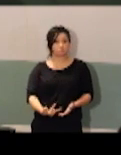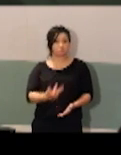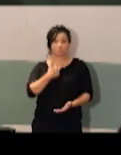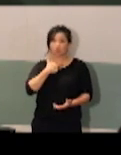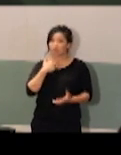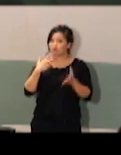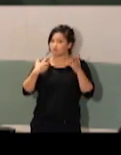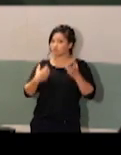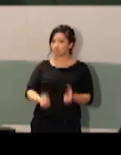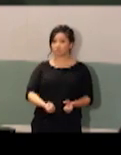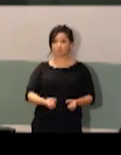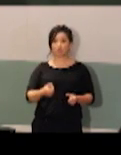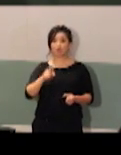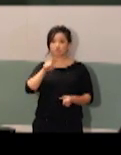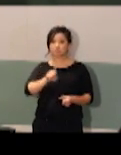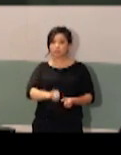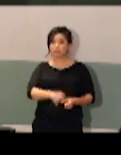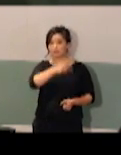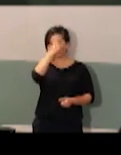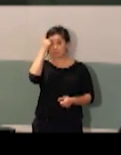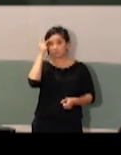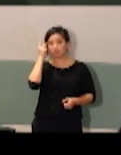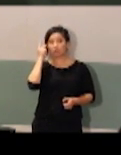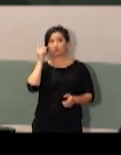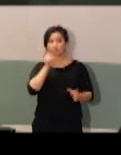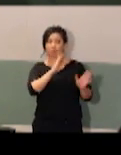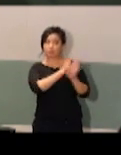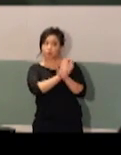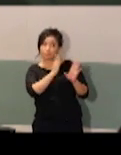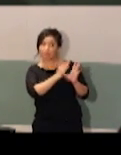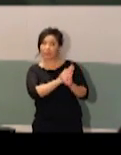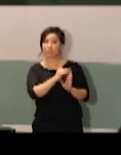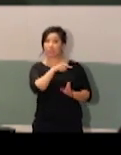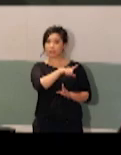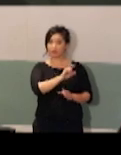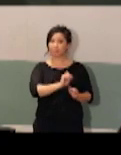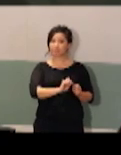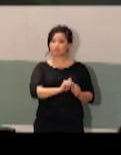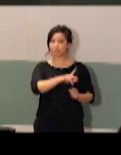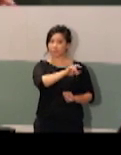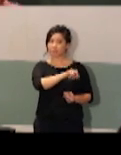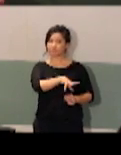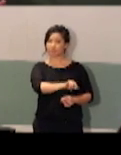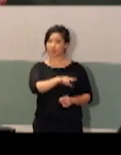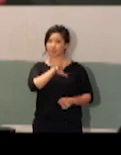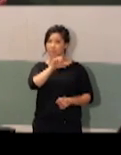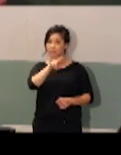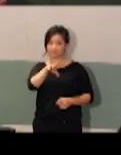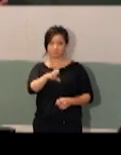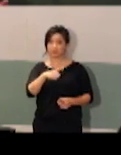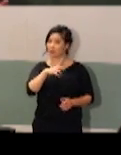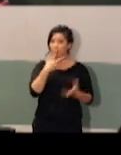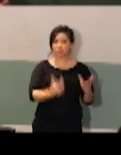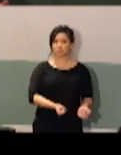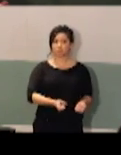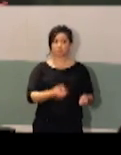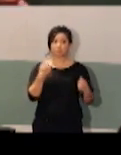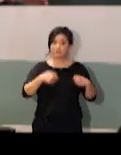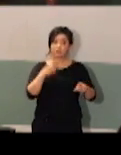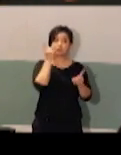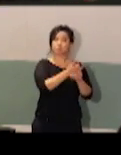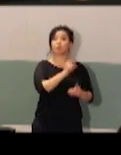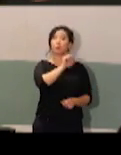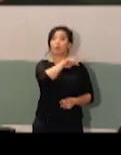suspeito. É suspeito, tolerância zero. Tem que realmente encontrar o que o suspeito está ali